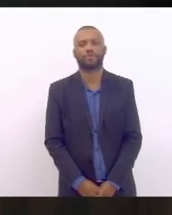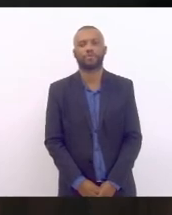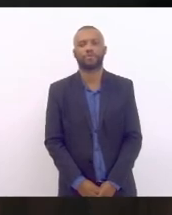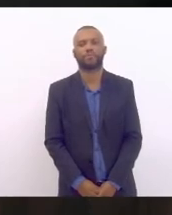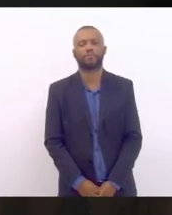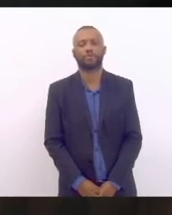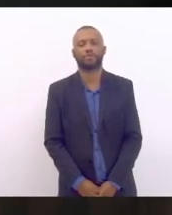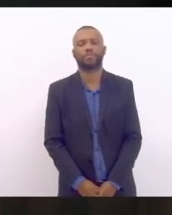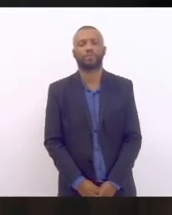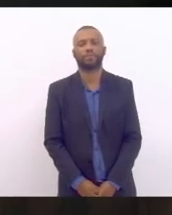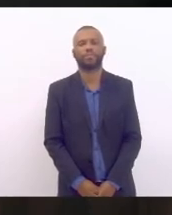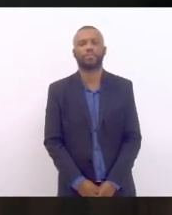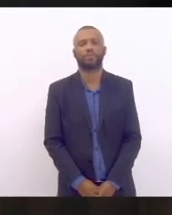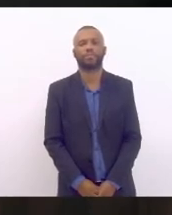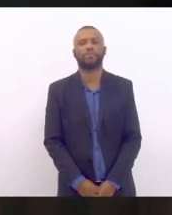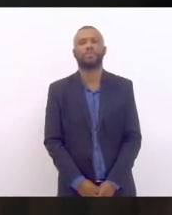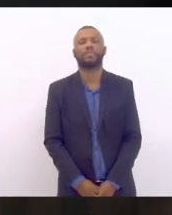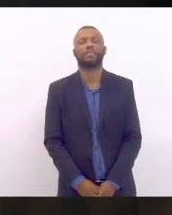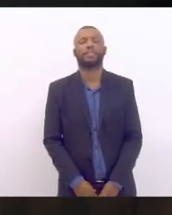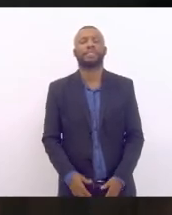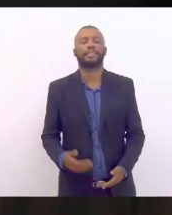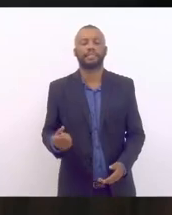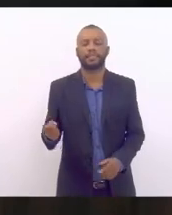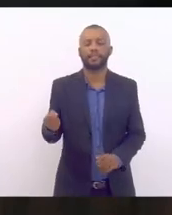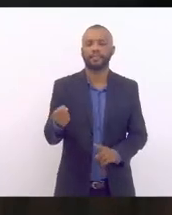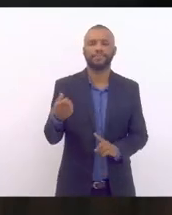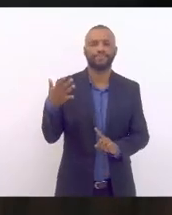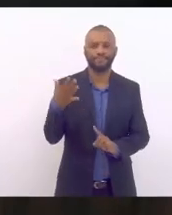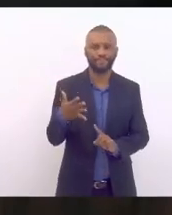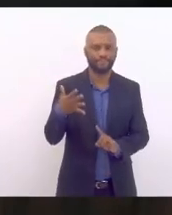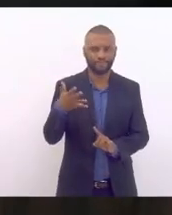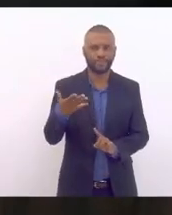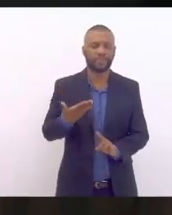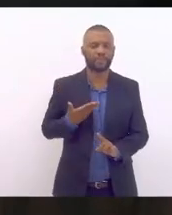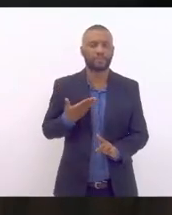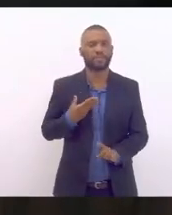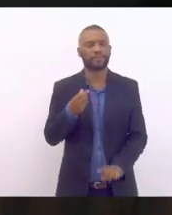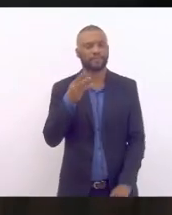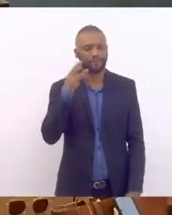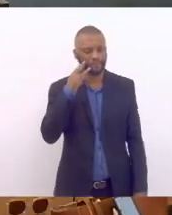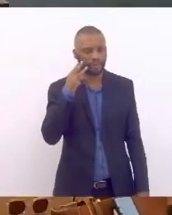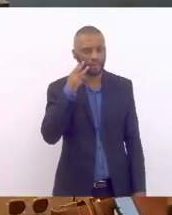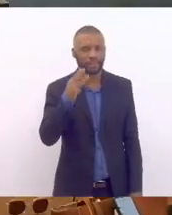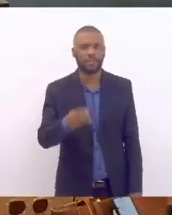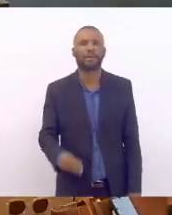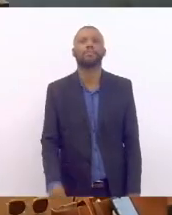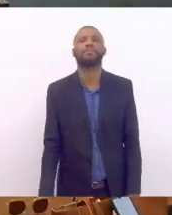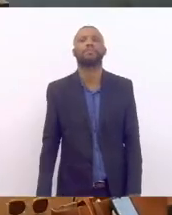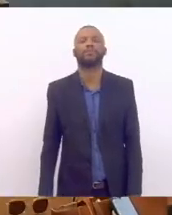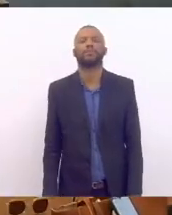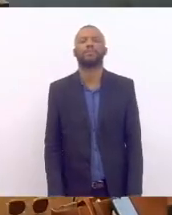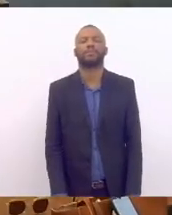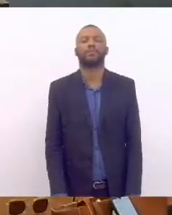concursados Oi e a palavra está com o nosso amigo waldeck Carneiro